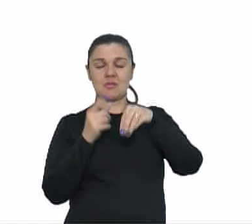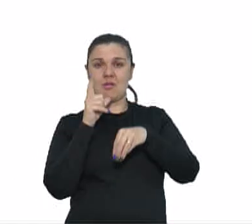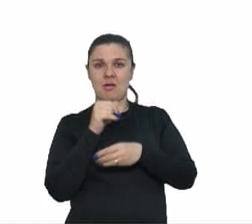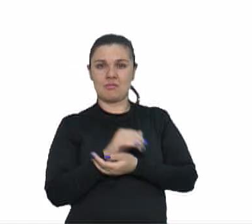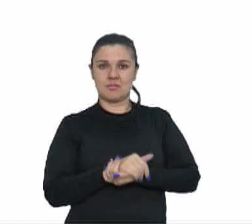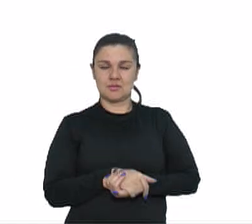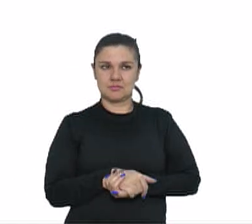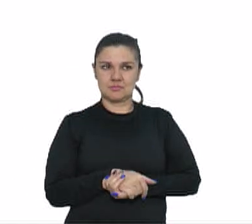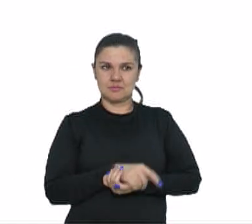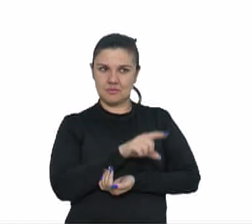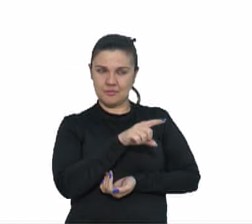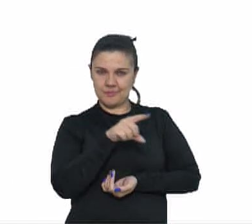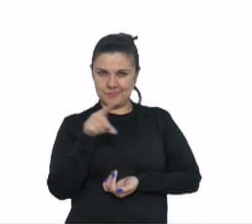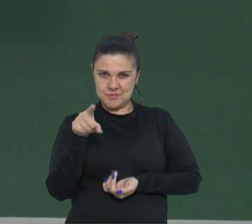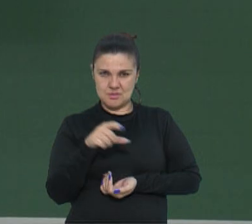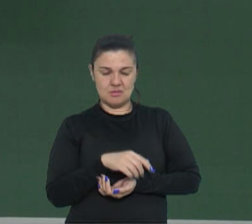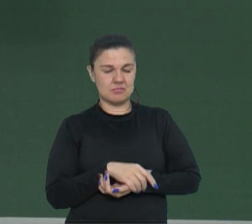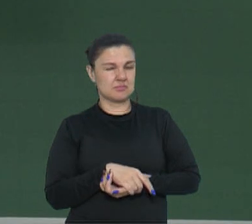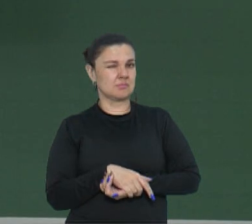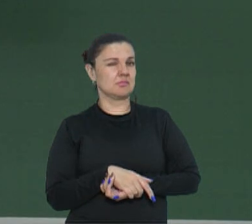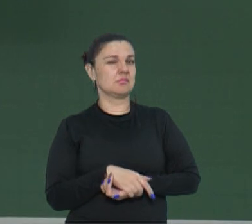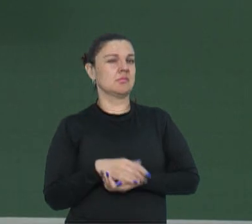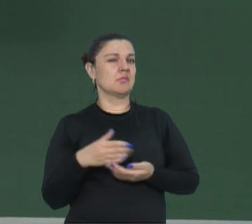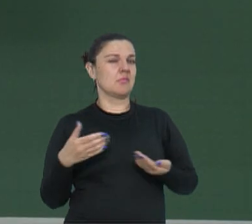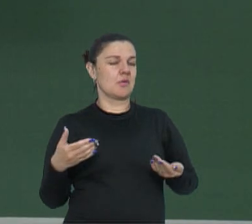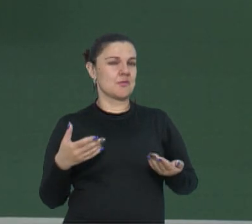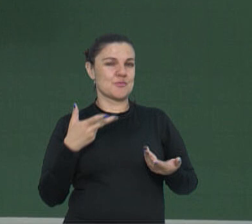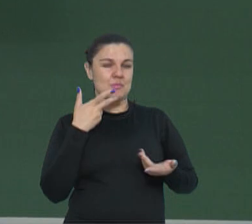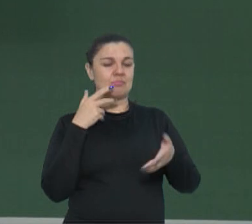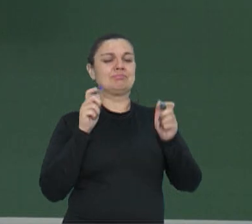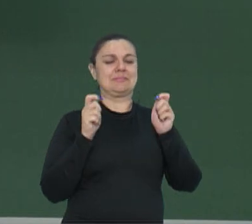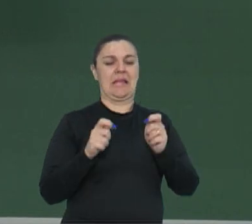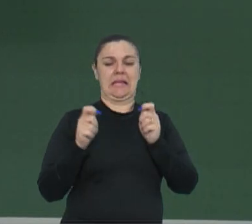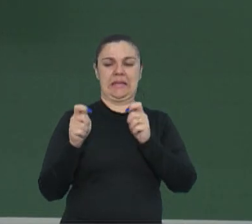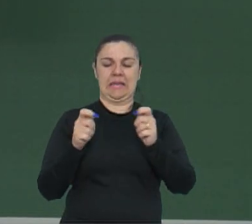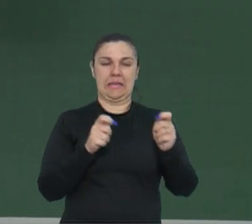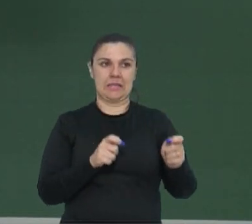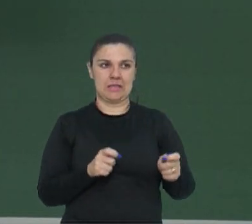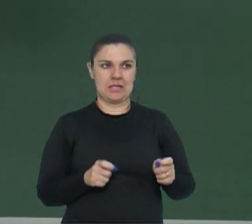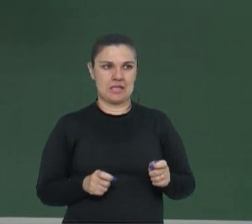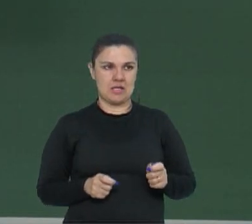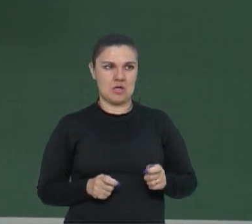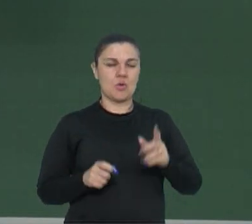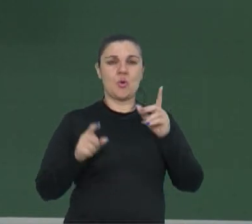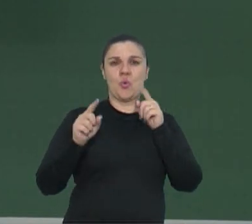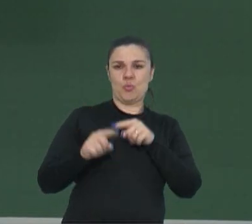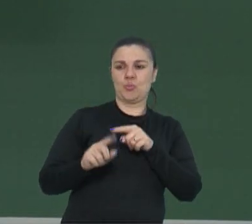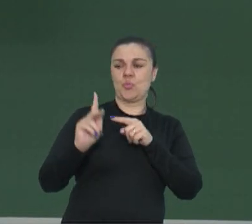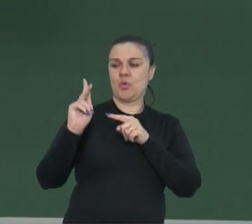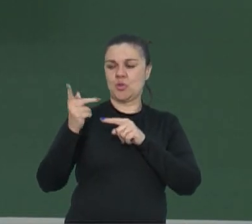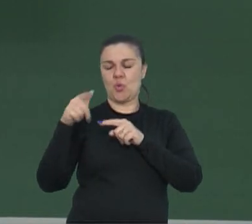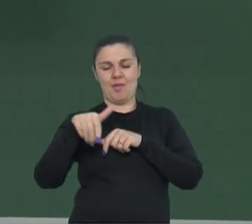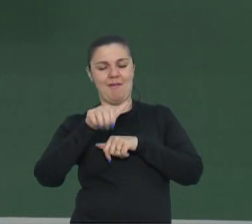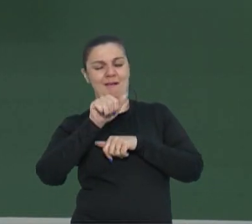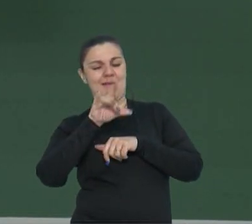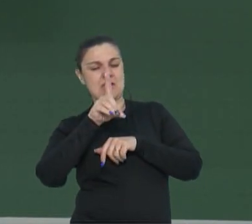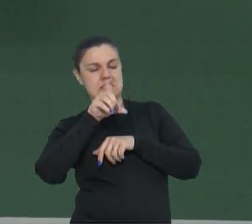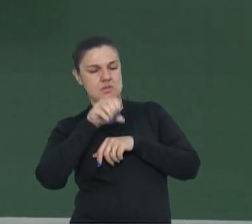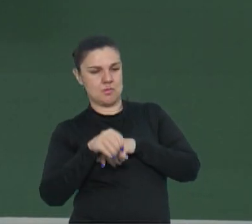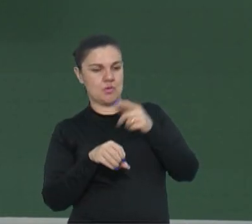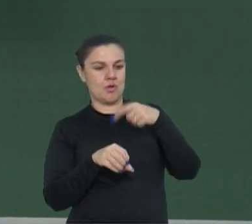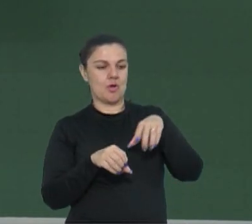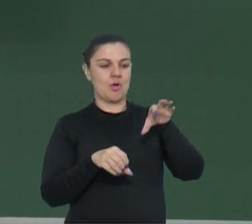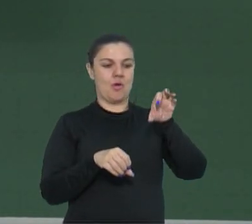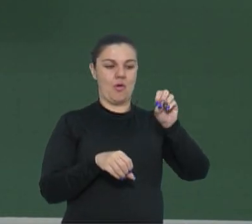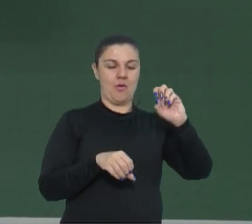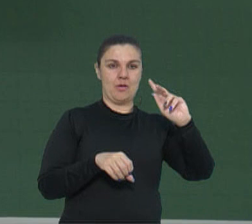aquosa? Então, parece que o Arrhenius esgotou as possibilidades, né? Se libera hidrônio é ácido, liberou hidroxila